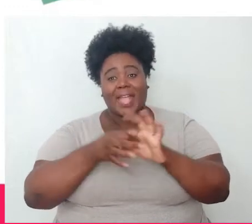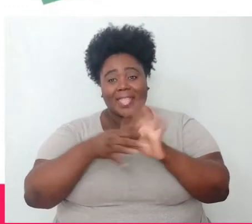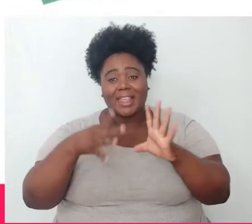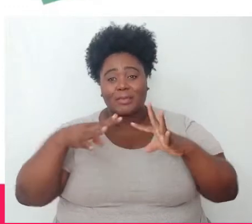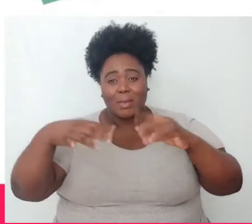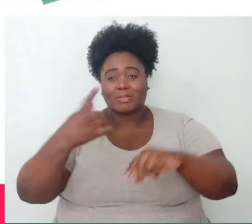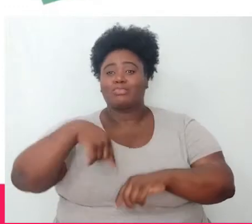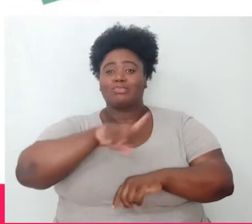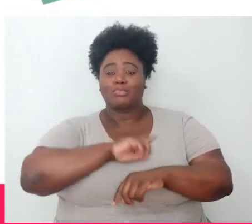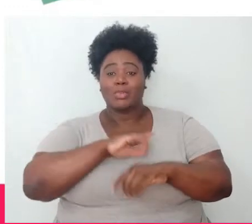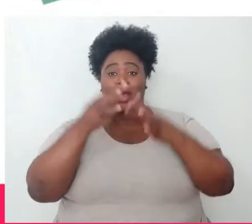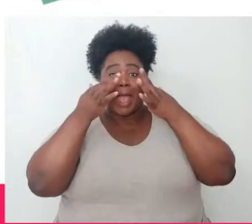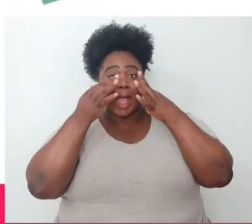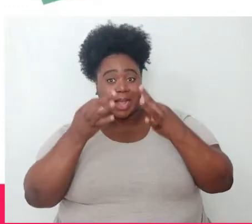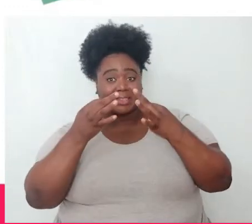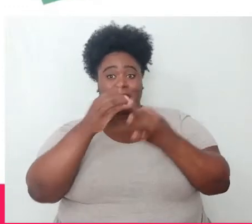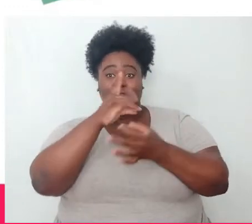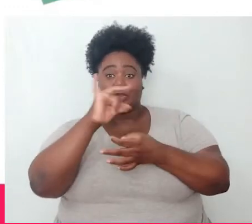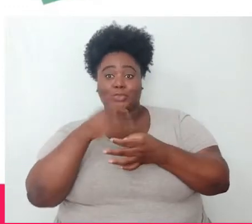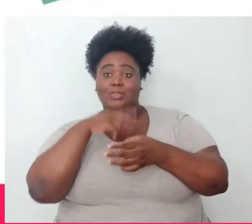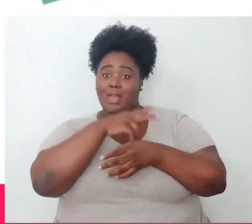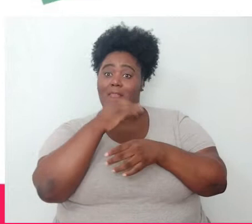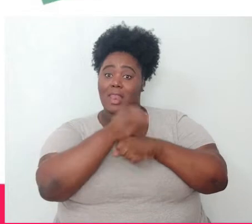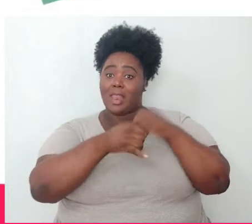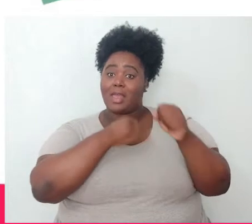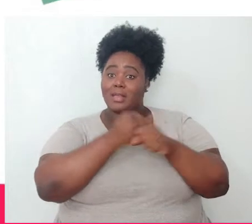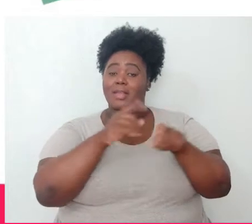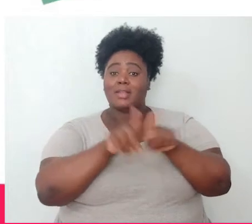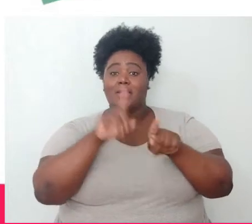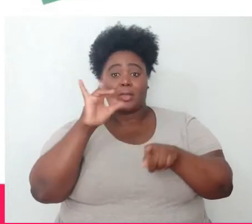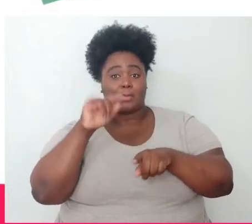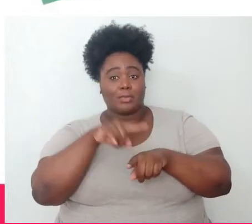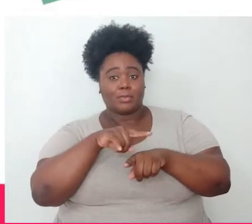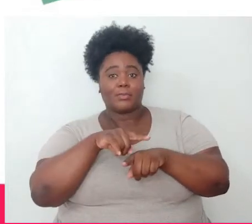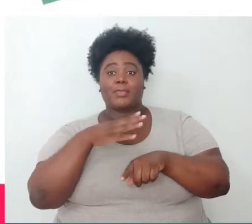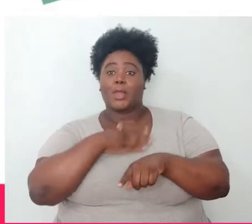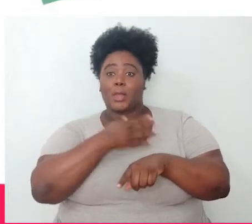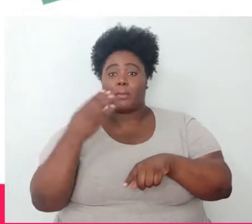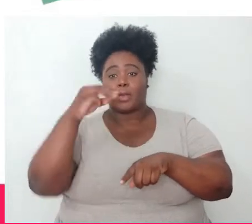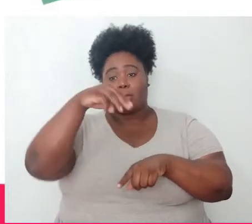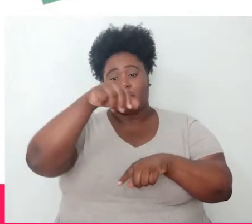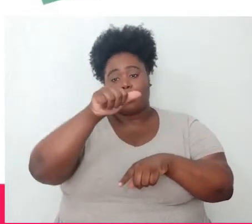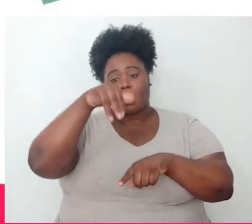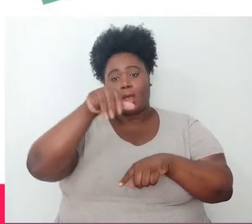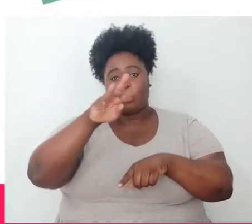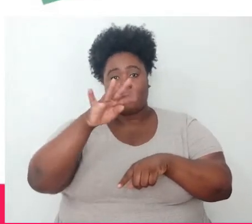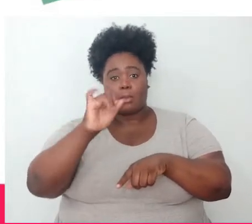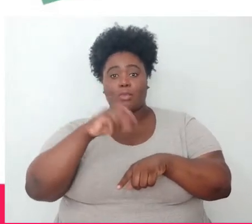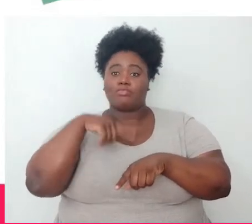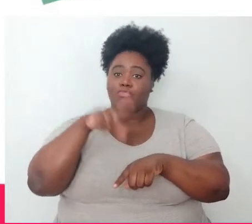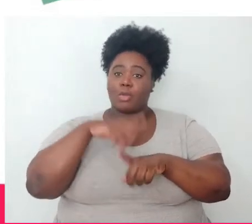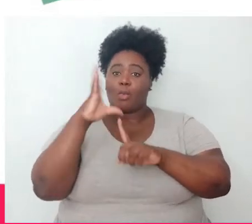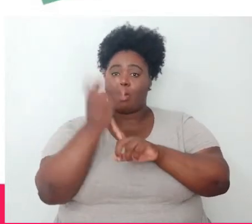nós. Fiquem ligados nas datas pelo site e redes sociais do circuito. Eu sou o Mamute, artista e pesquisador